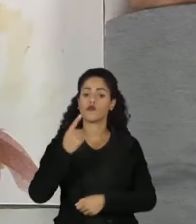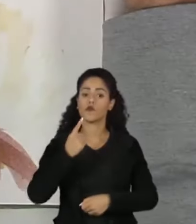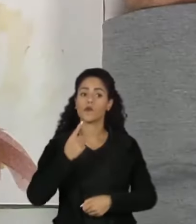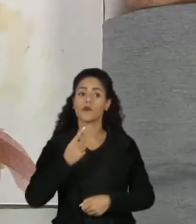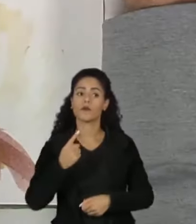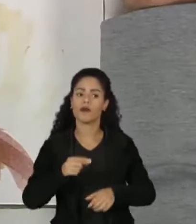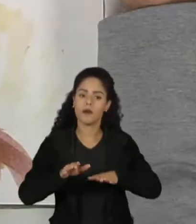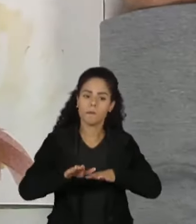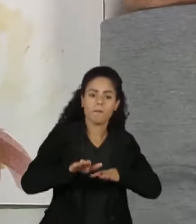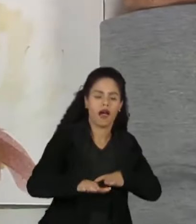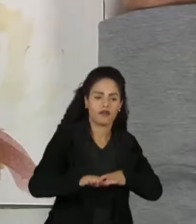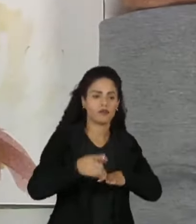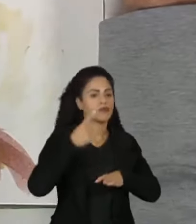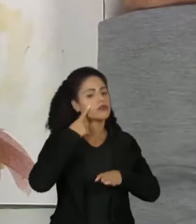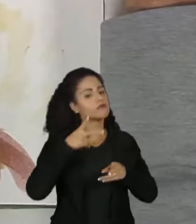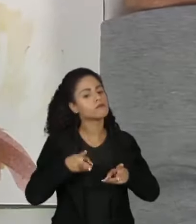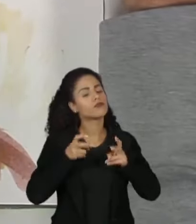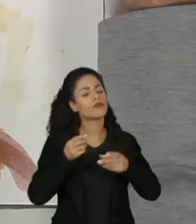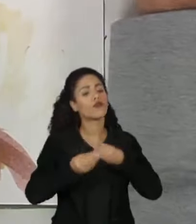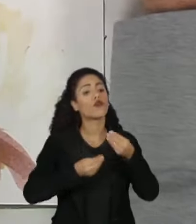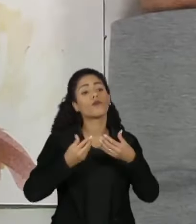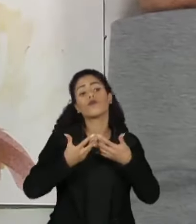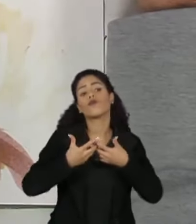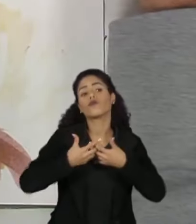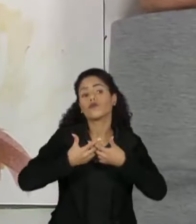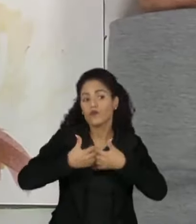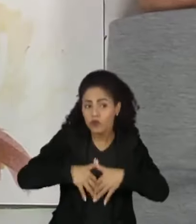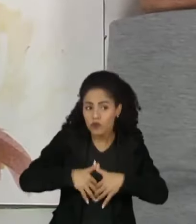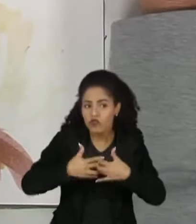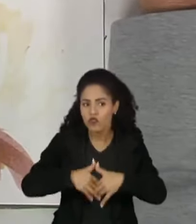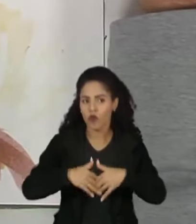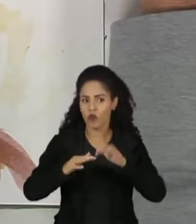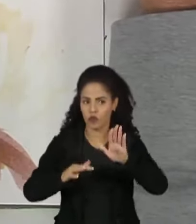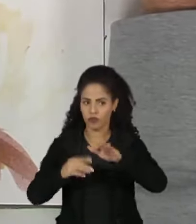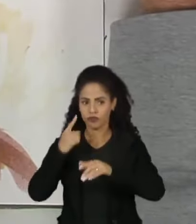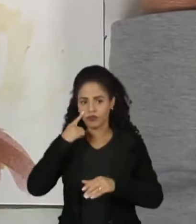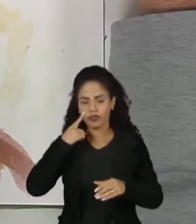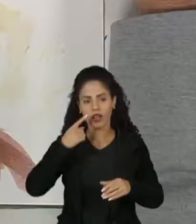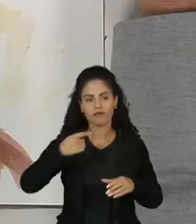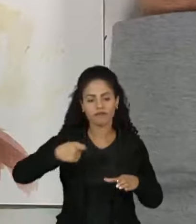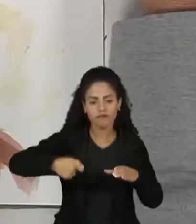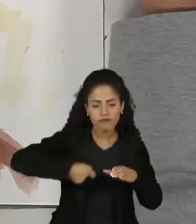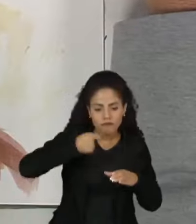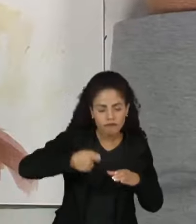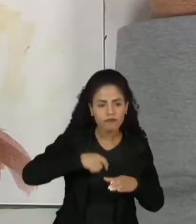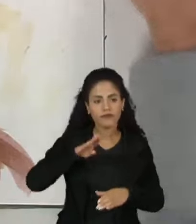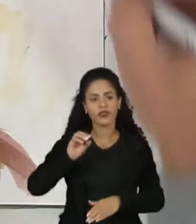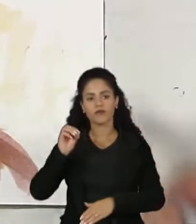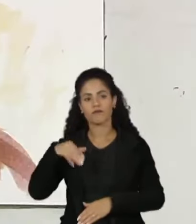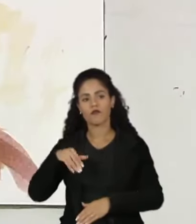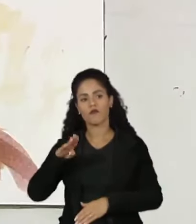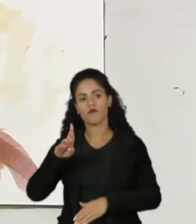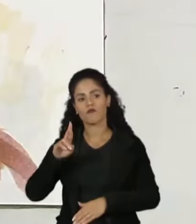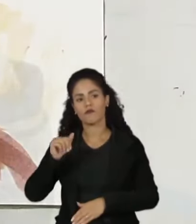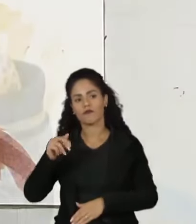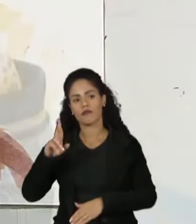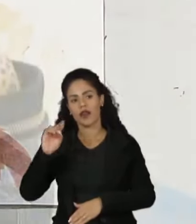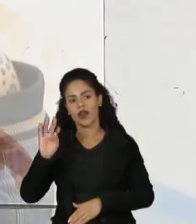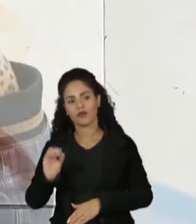você entender bem como funciona um bom prato, por exemplo, né?